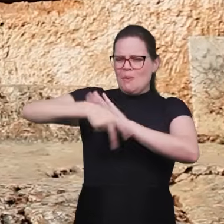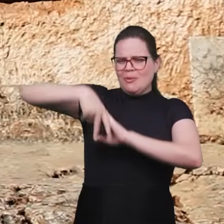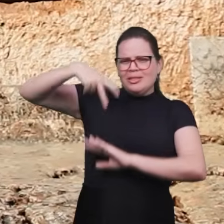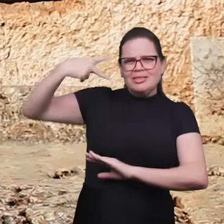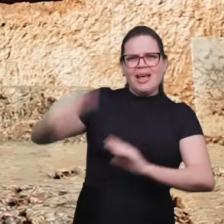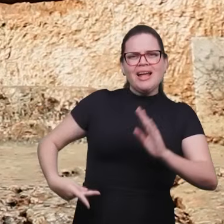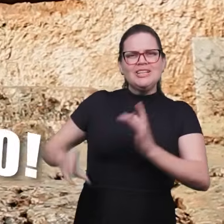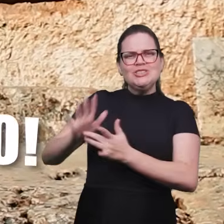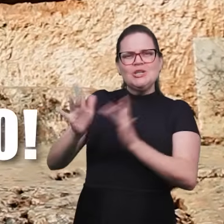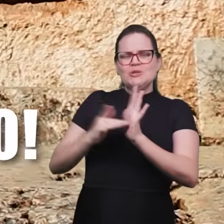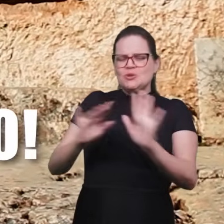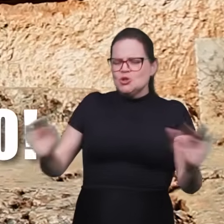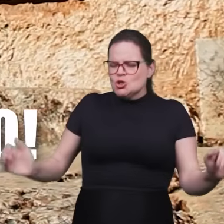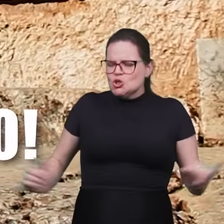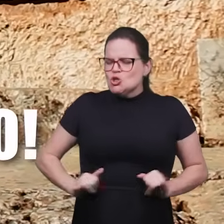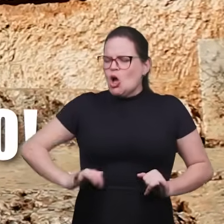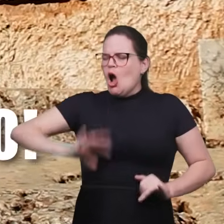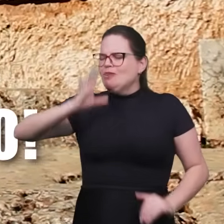suplício.